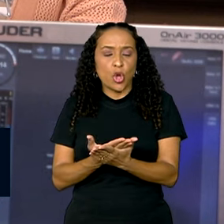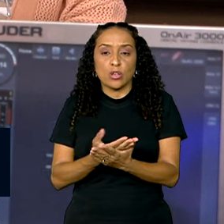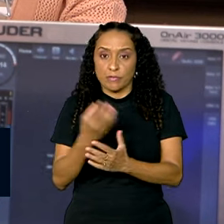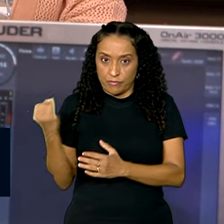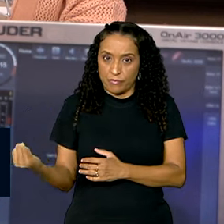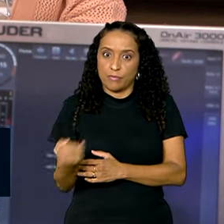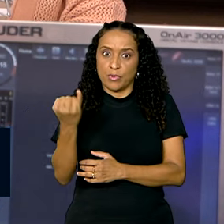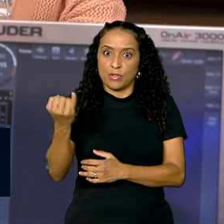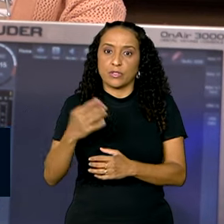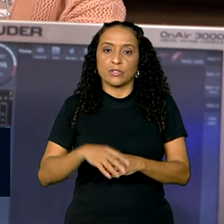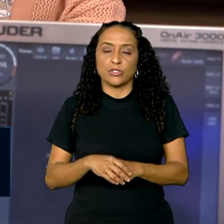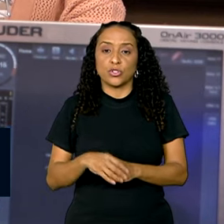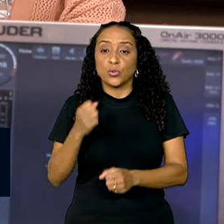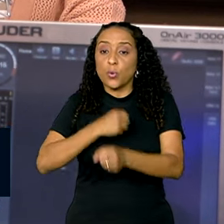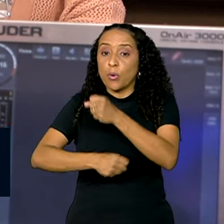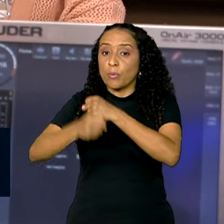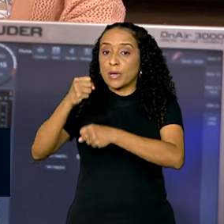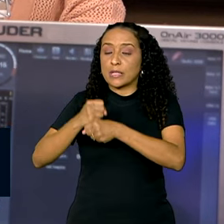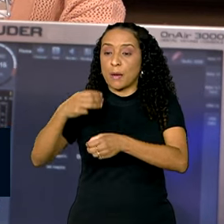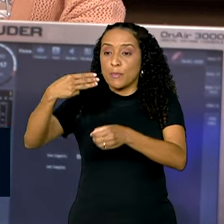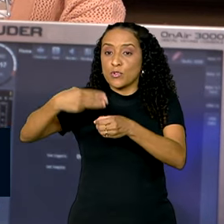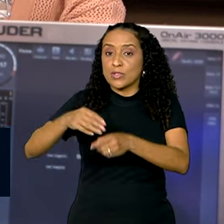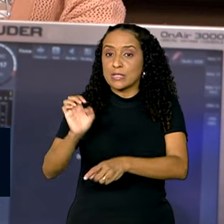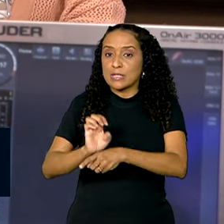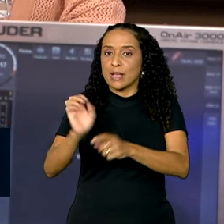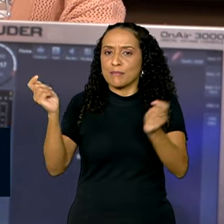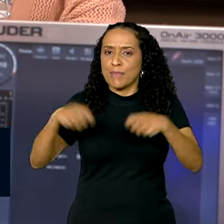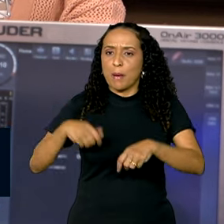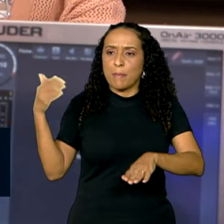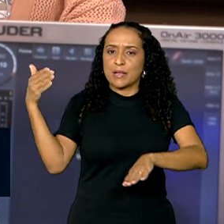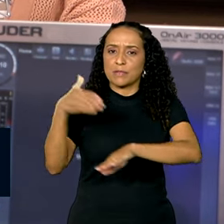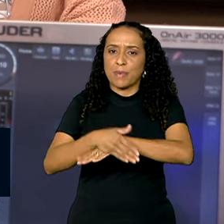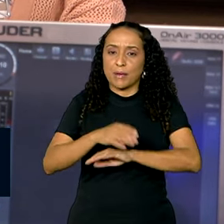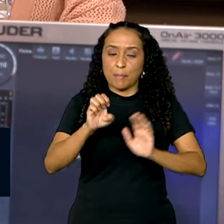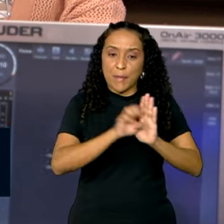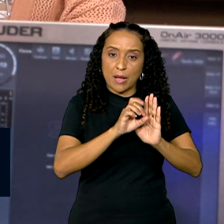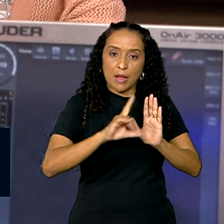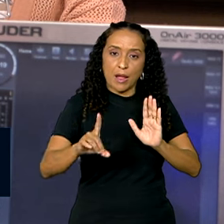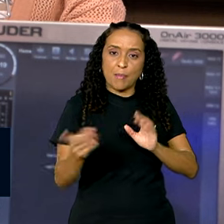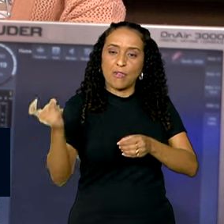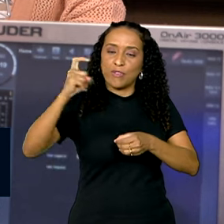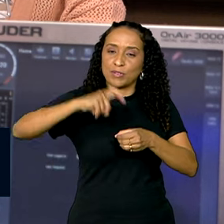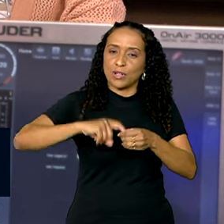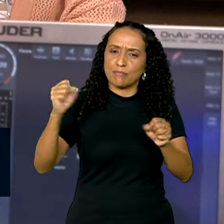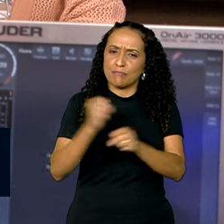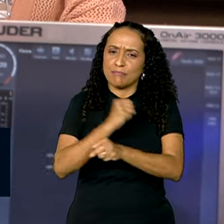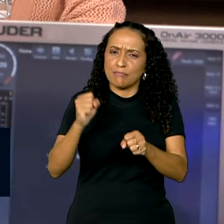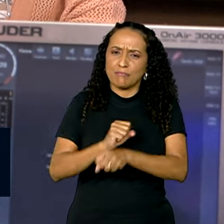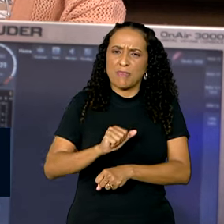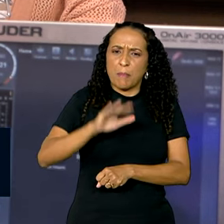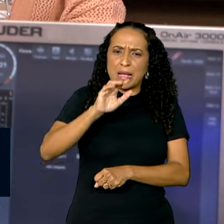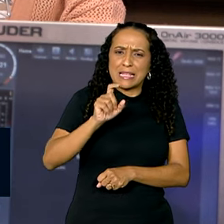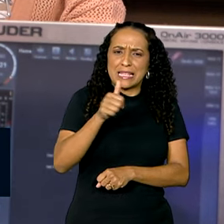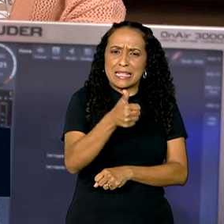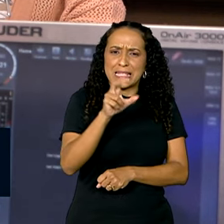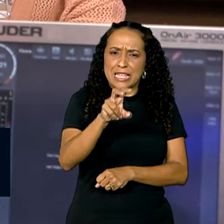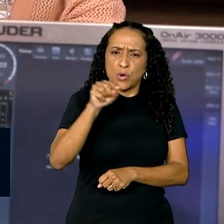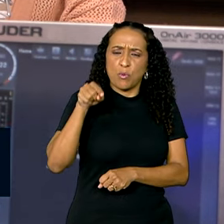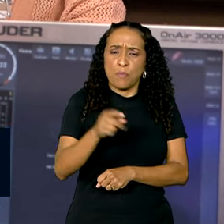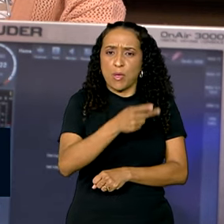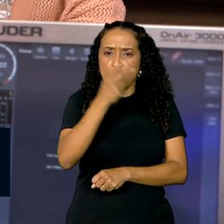fundamental para isso desde o ano passado municípios e estados puderam participar de um edital para retomada de mais de 5000 obras